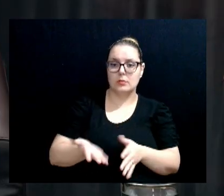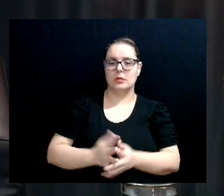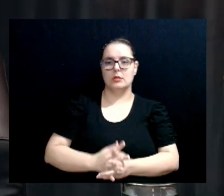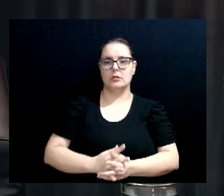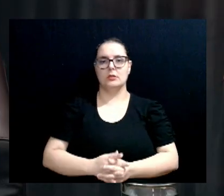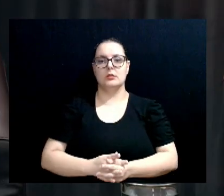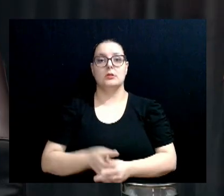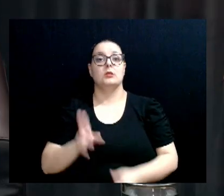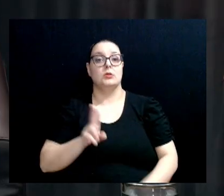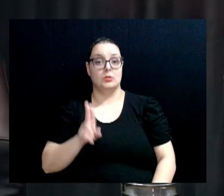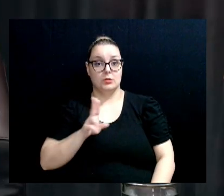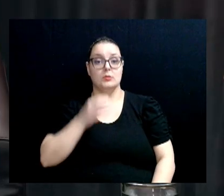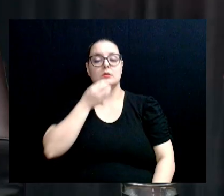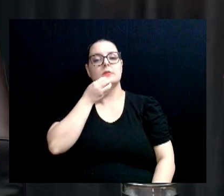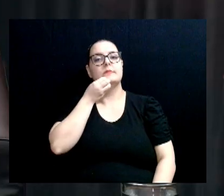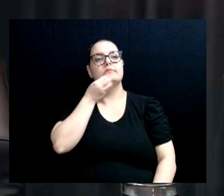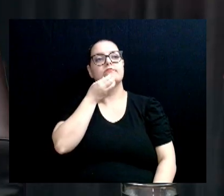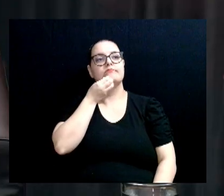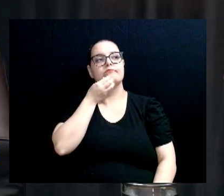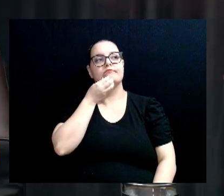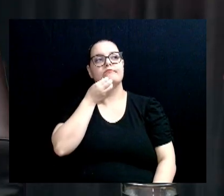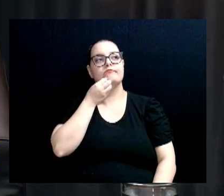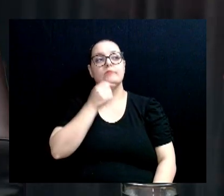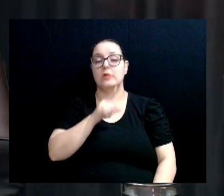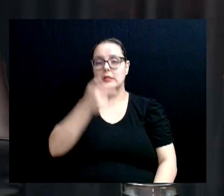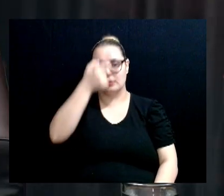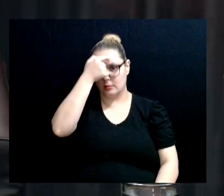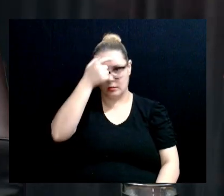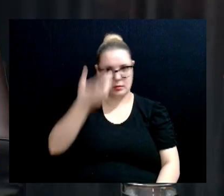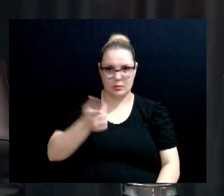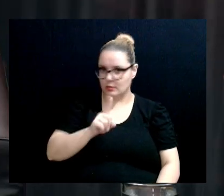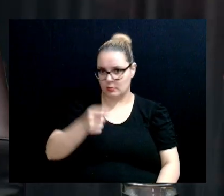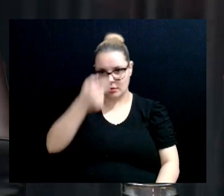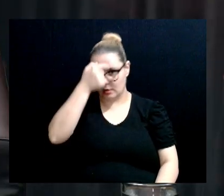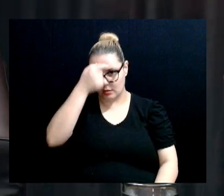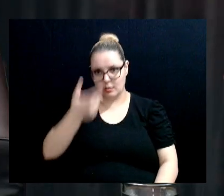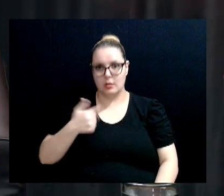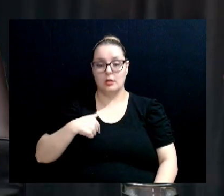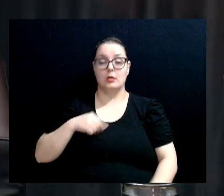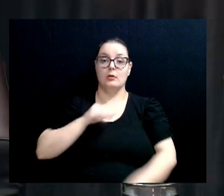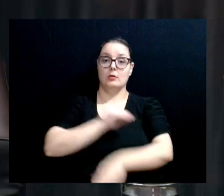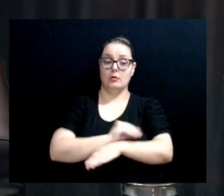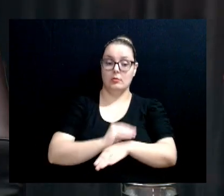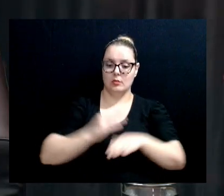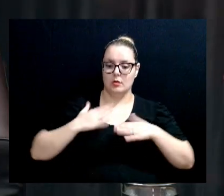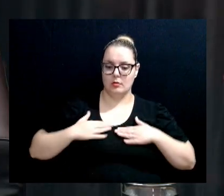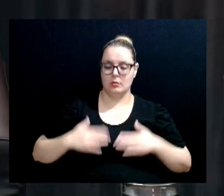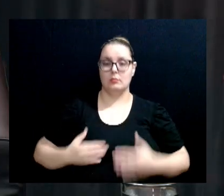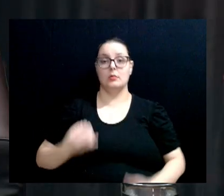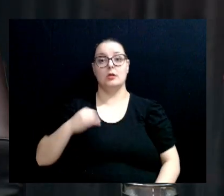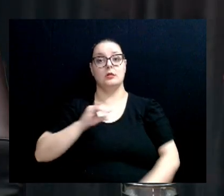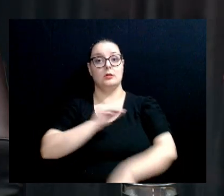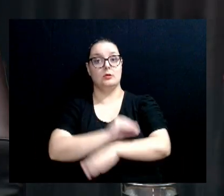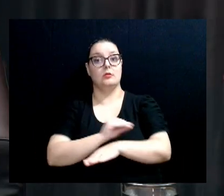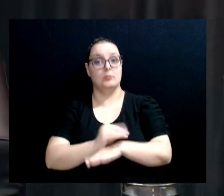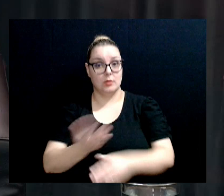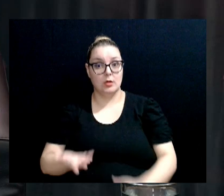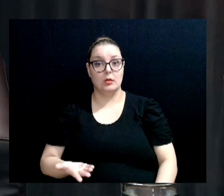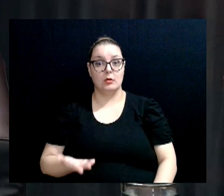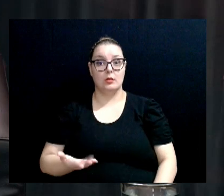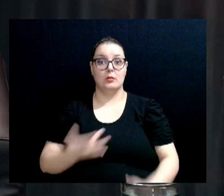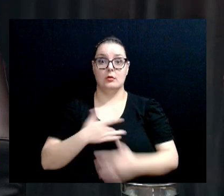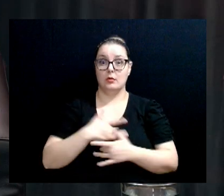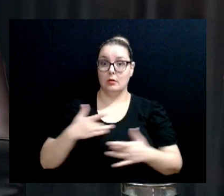utilizadas ali e até inconscientemente, né, não é consciente, eu vou cuidar do meu corpo, mas se eu cuidar, um bem-estar, né? Aquele sistema